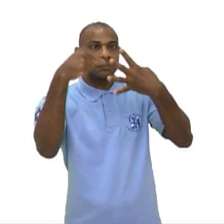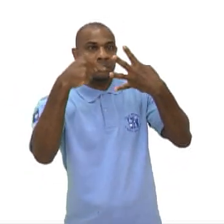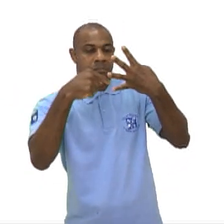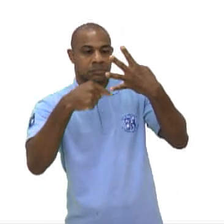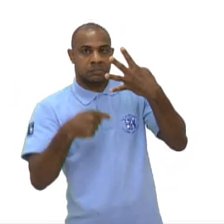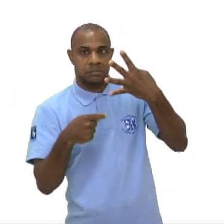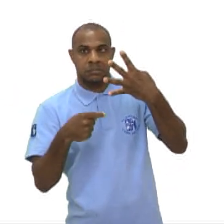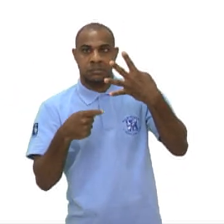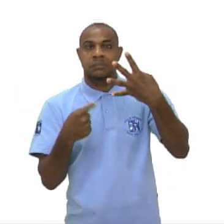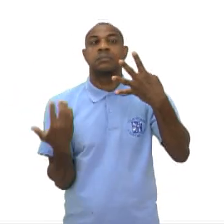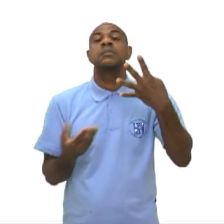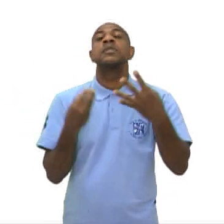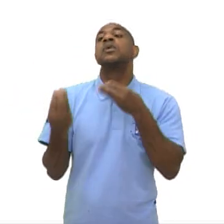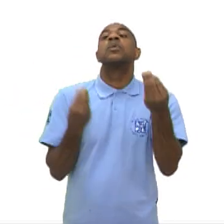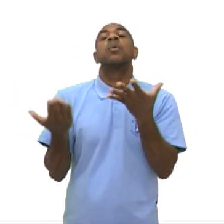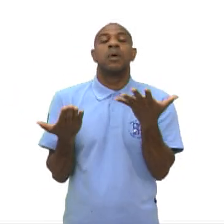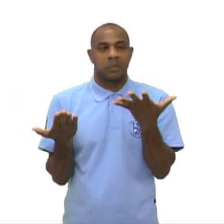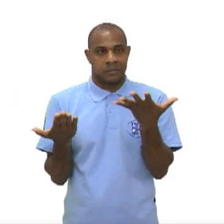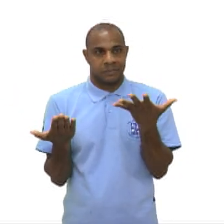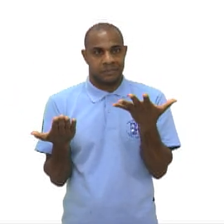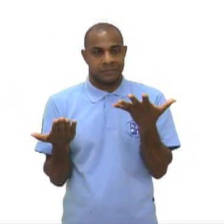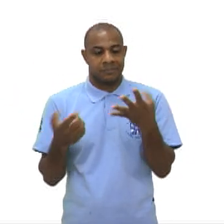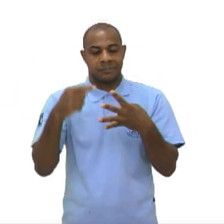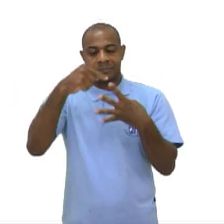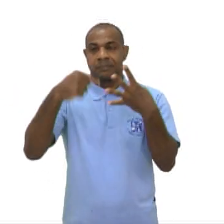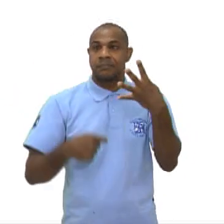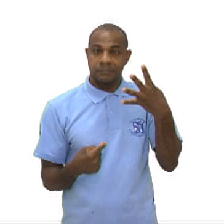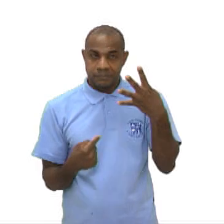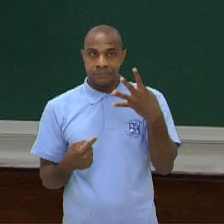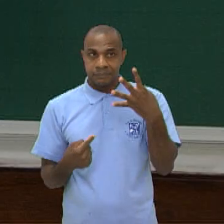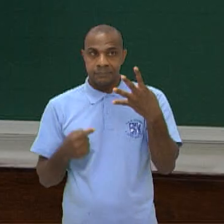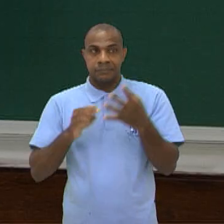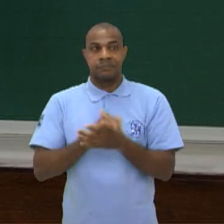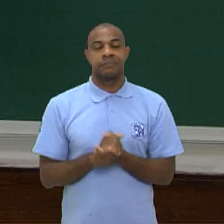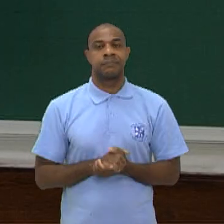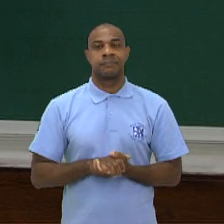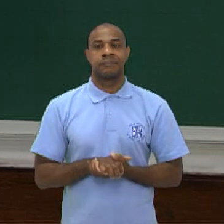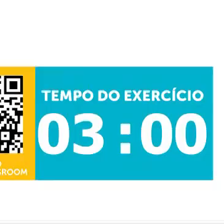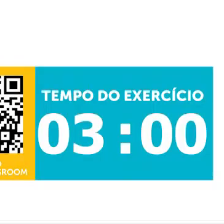fase fotoquímica. Ou ainda a letra D, ciclo de Calvin.